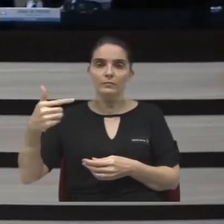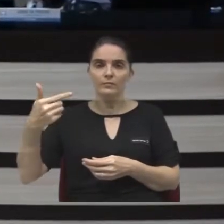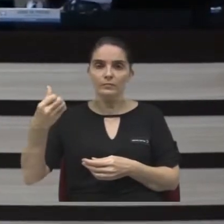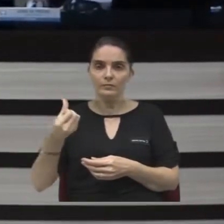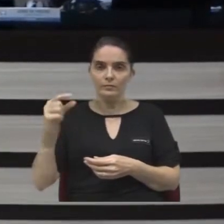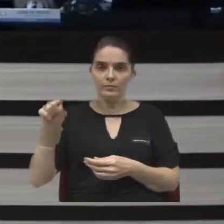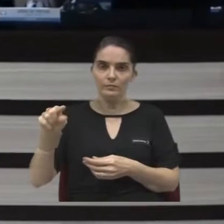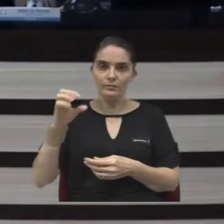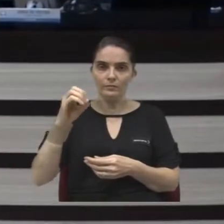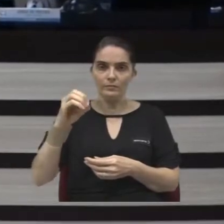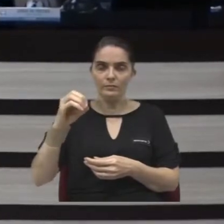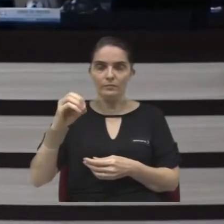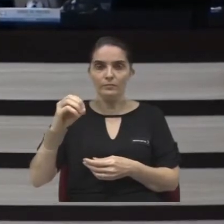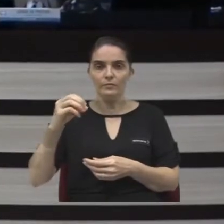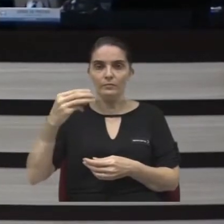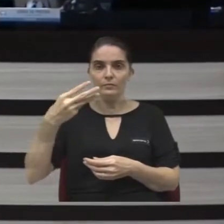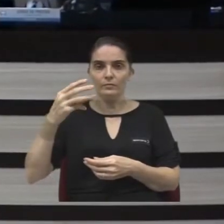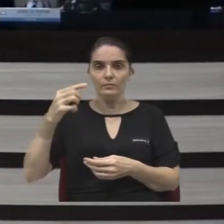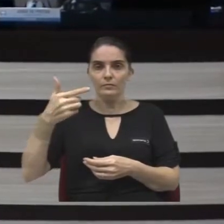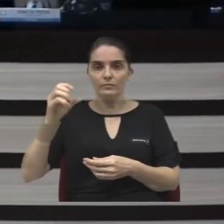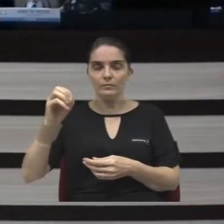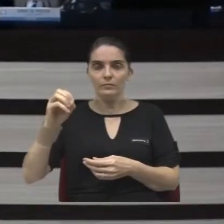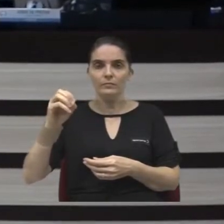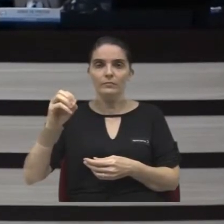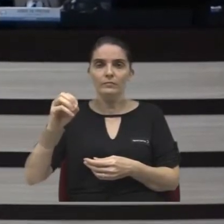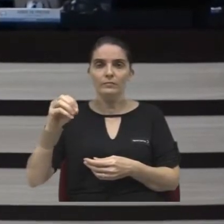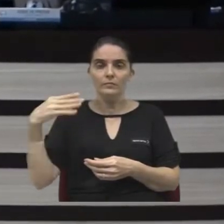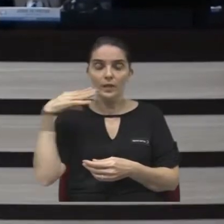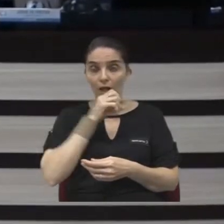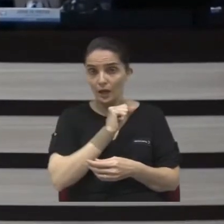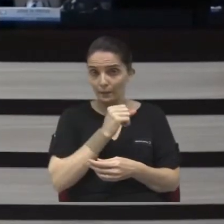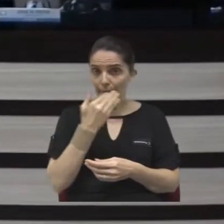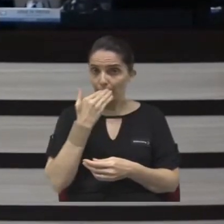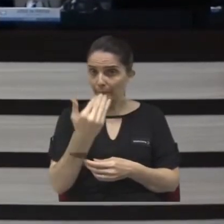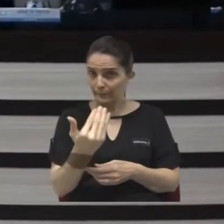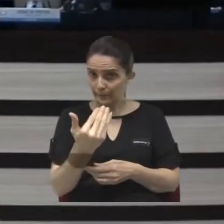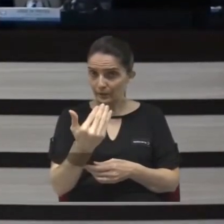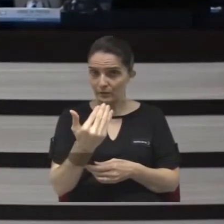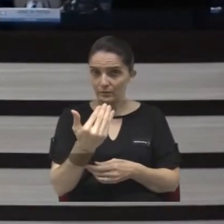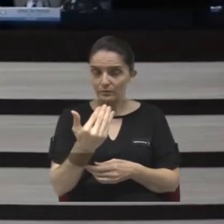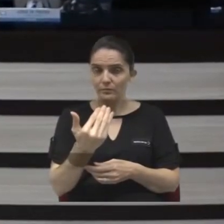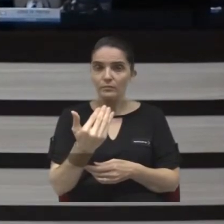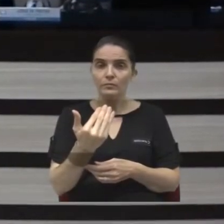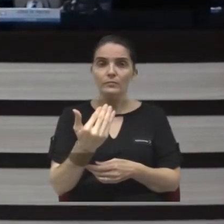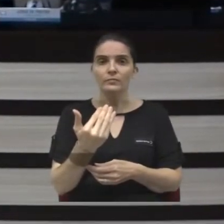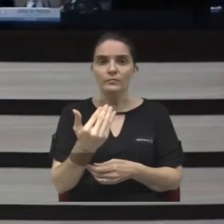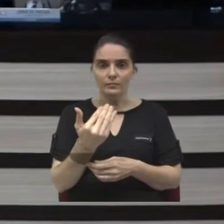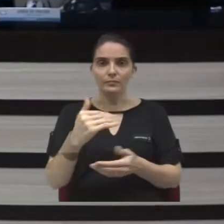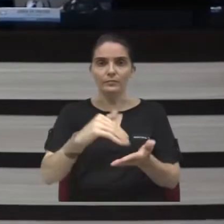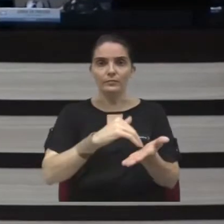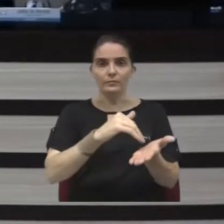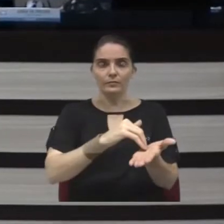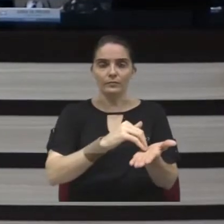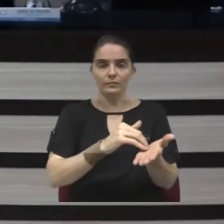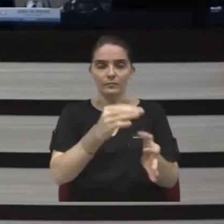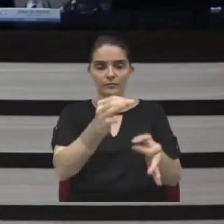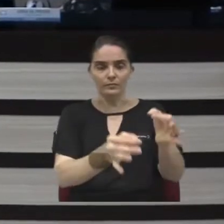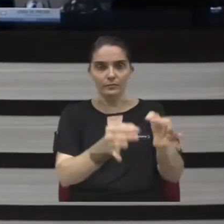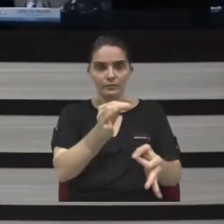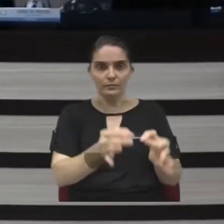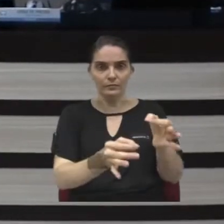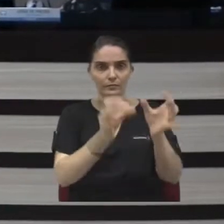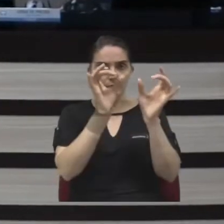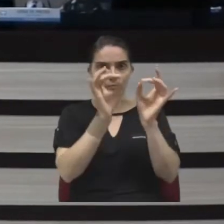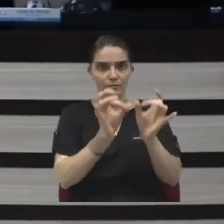1002353-45.2019.8.26.0320, solicito com a urgência que o caso requer a manifestação da Secretaria de Negócios Jurídicos, especialmente quanto,